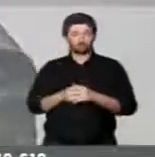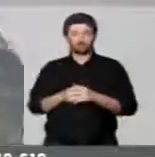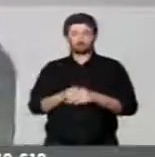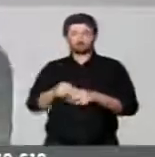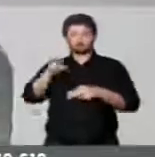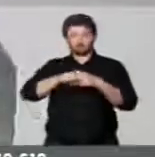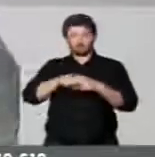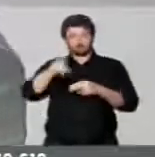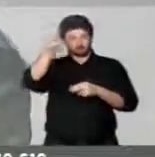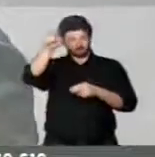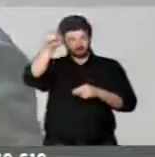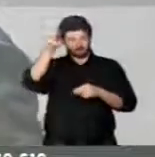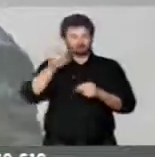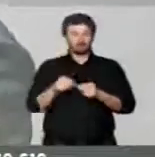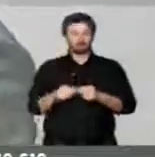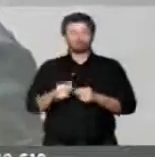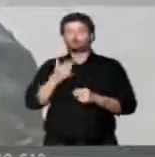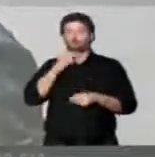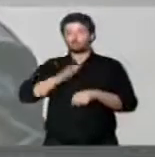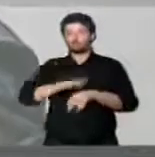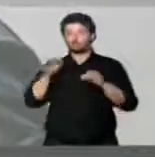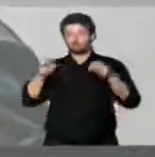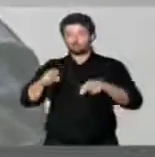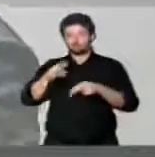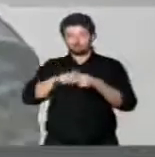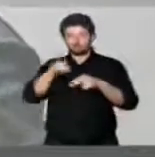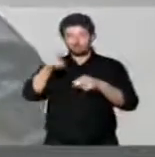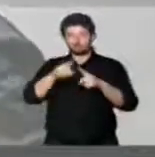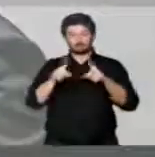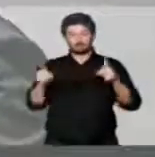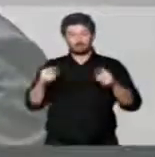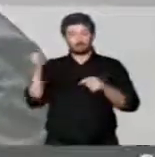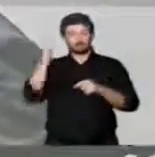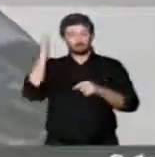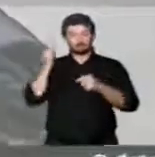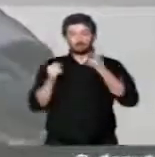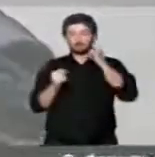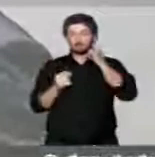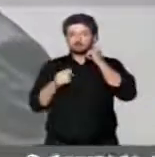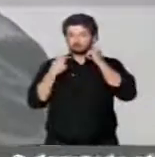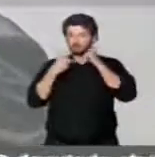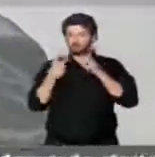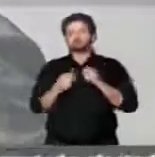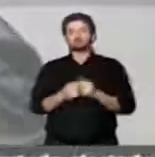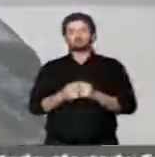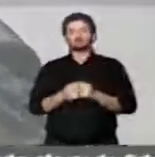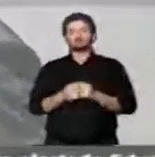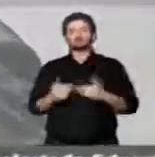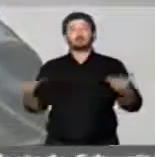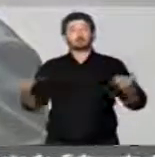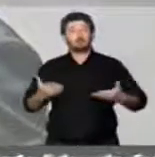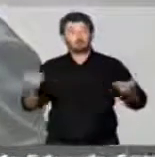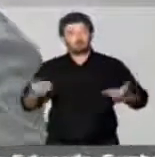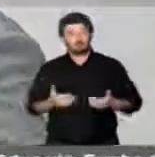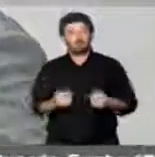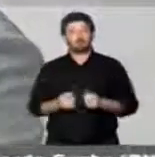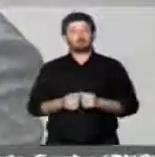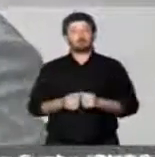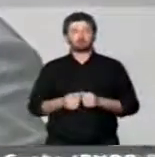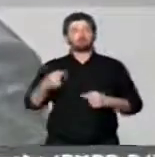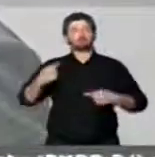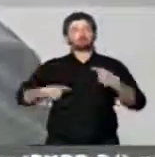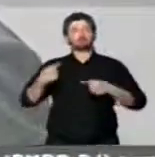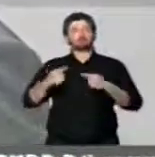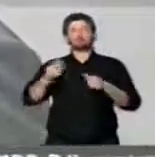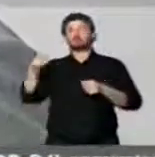cadeira, Eduardo Cunha não senta mais. Mas é muito importante que a gente diga, nesse momento, onde se discute